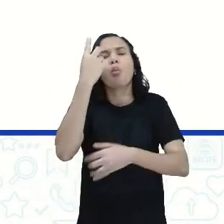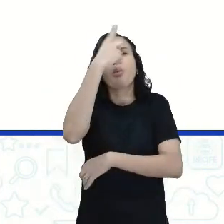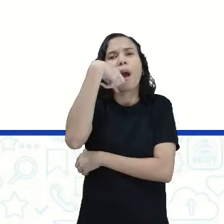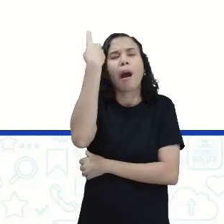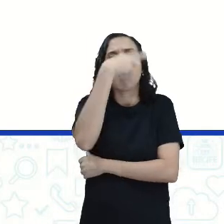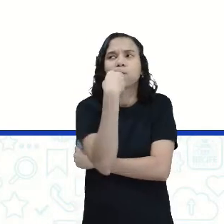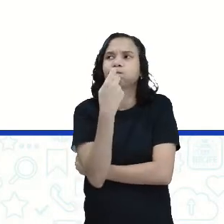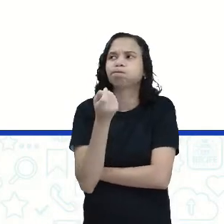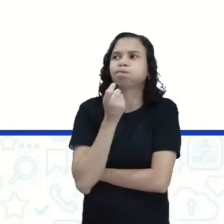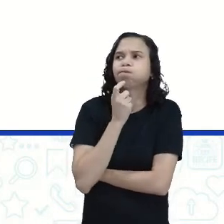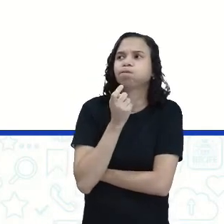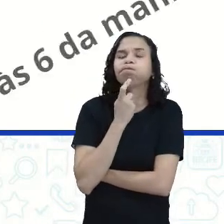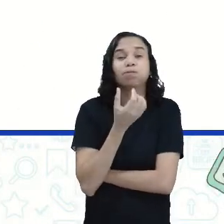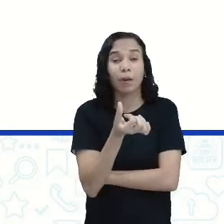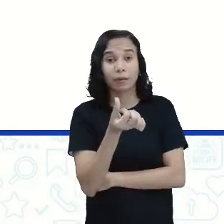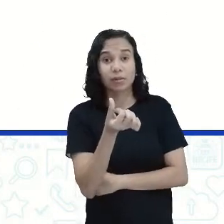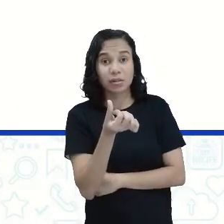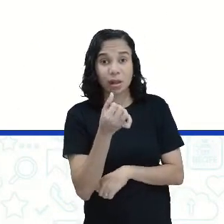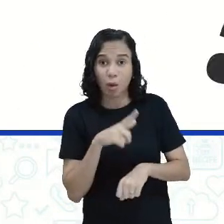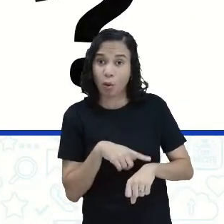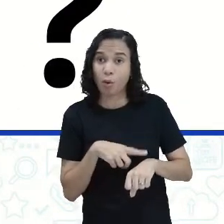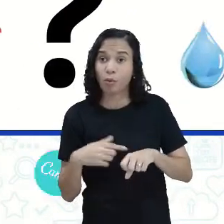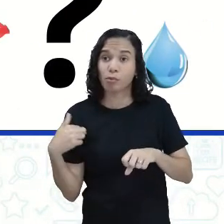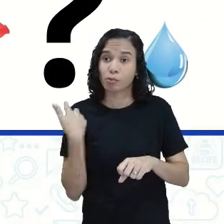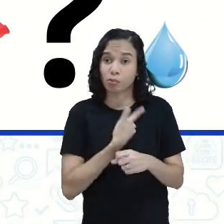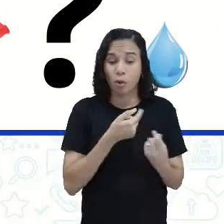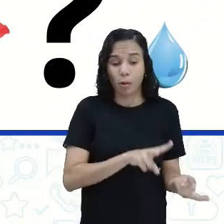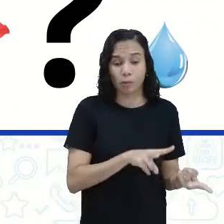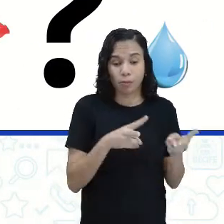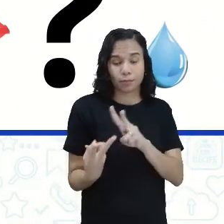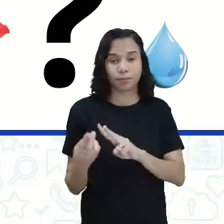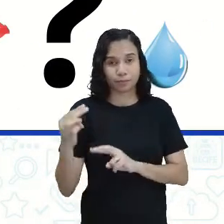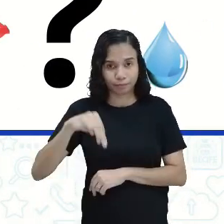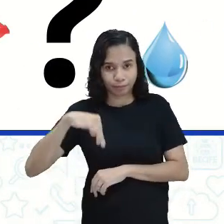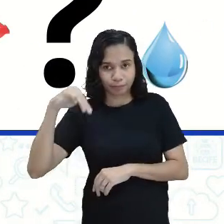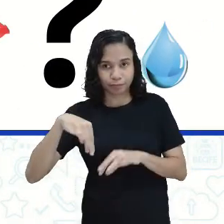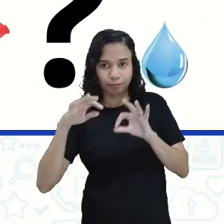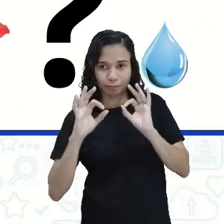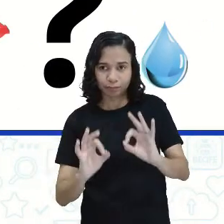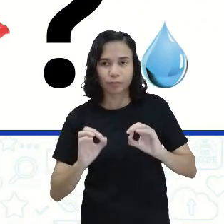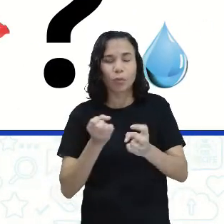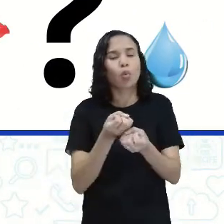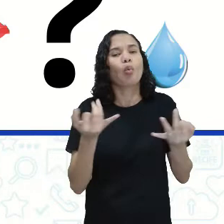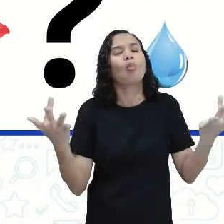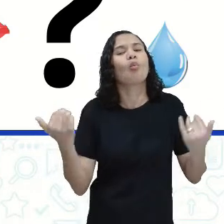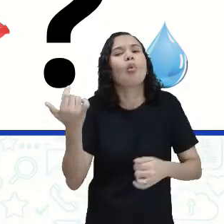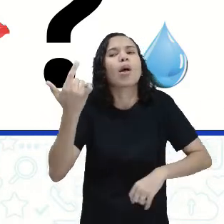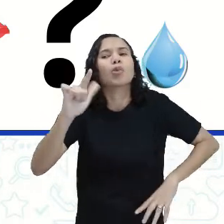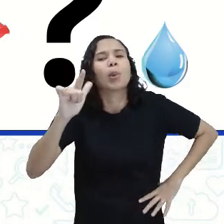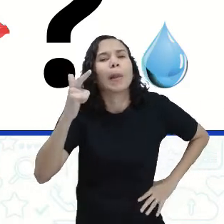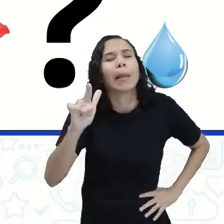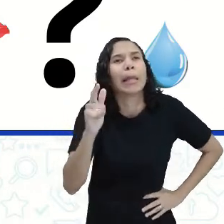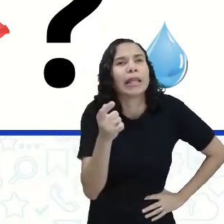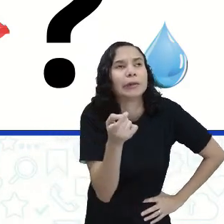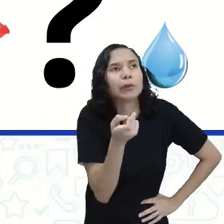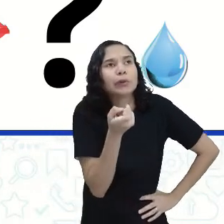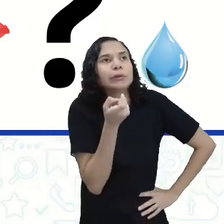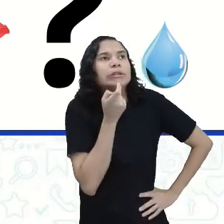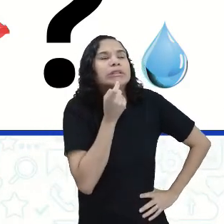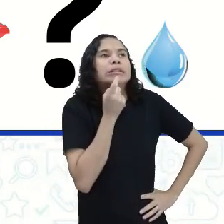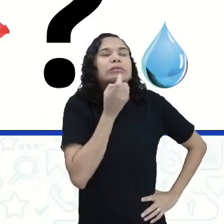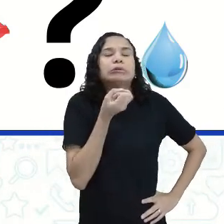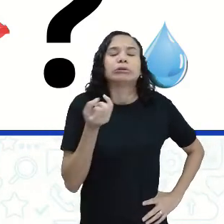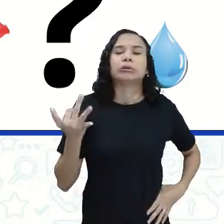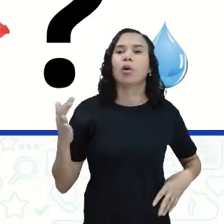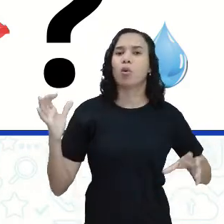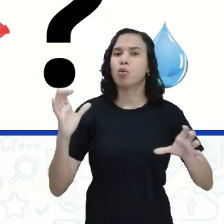6 horas. E aí, a gente vai converter isso aí para minuto, para a gente ver quanto é que vai dar isso aí. Então, vai ser quantos litros eu vou ter ao todo aí para